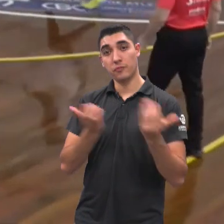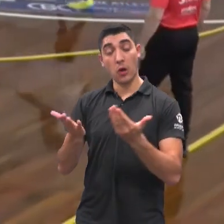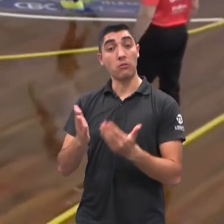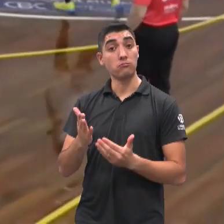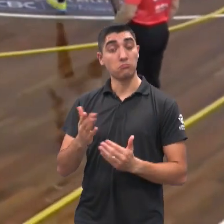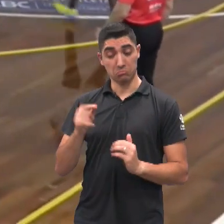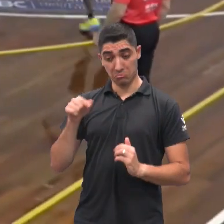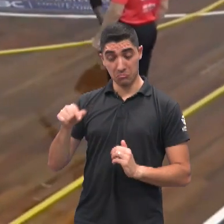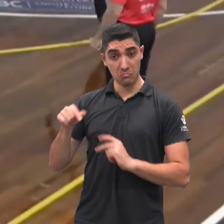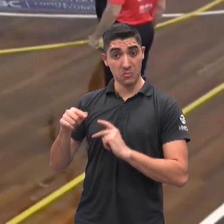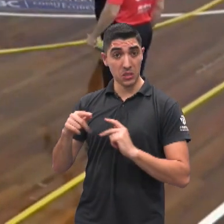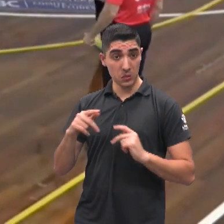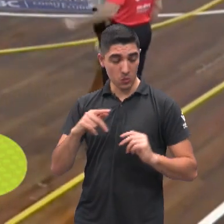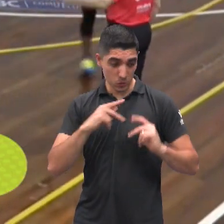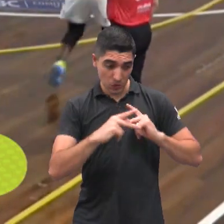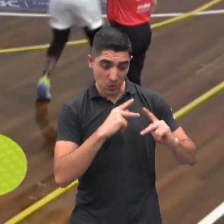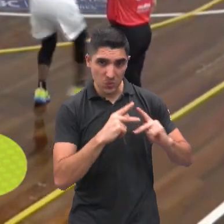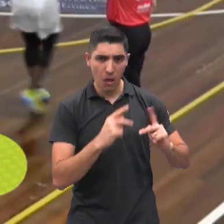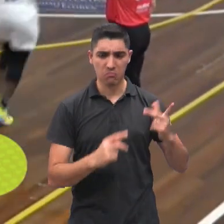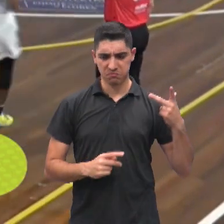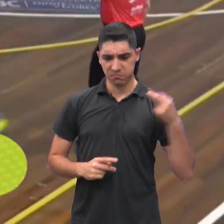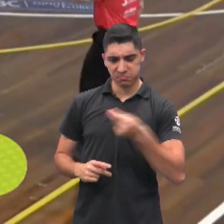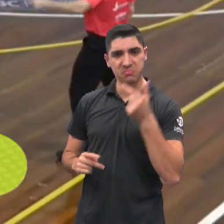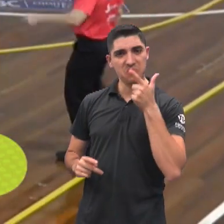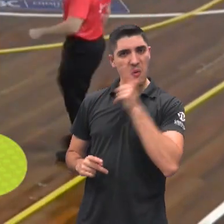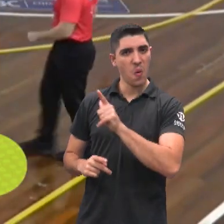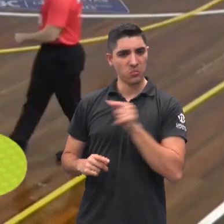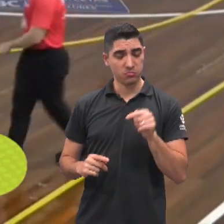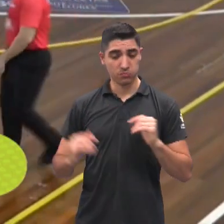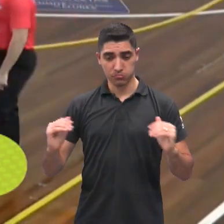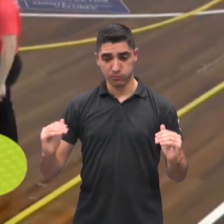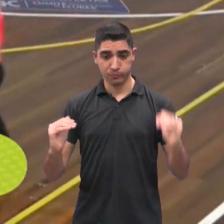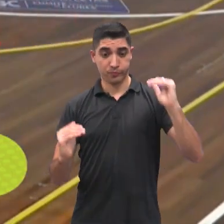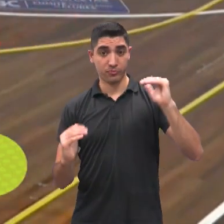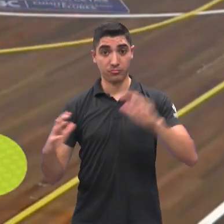se impôs em quadra e venceu mais uma, dessa vez pelo placar de